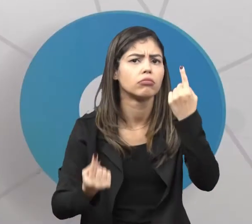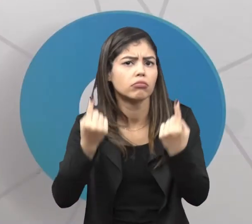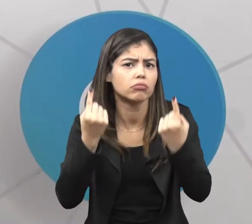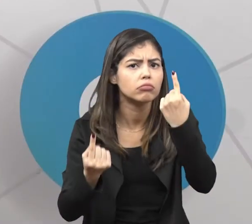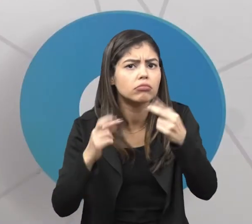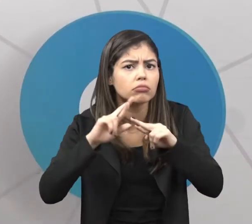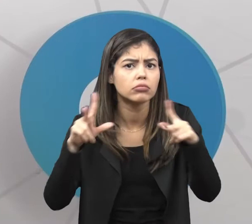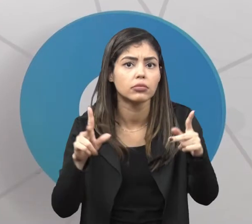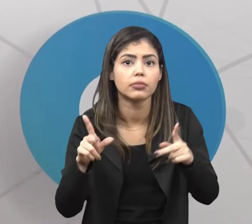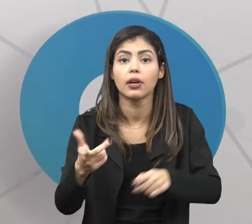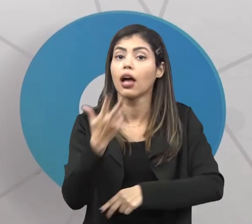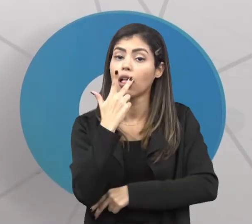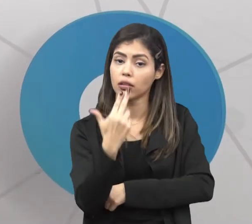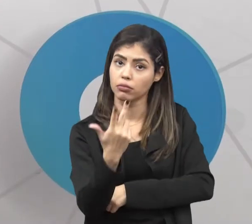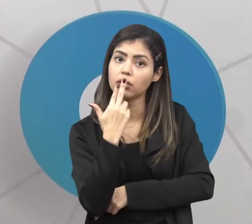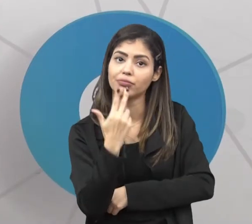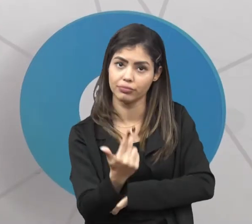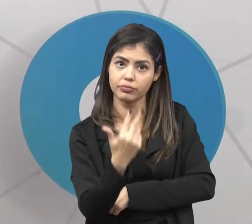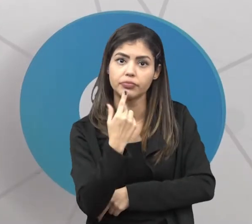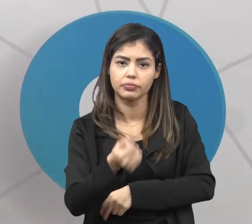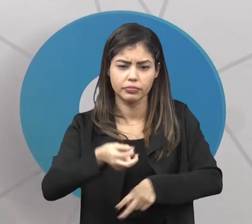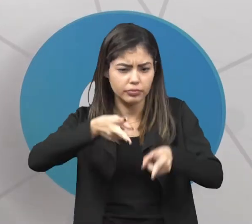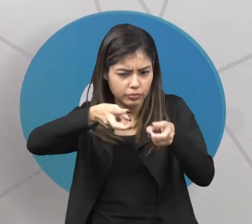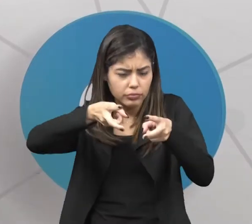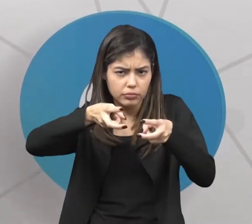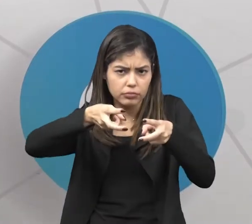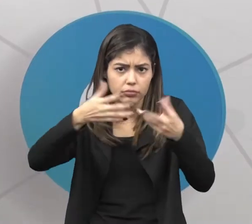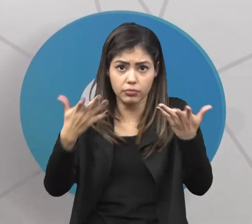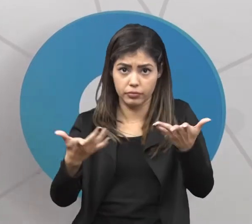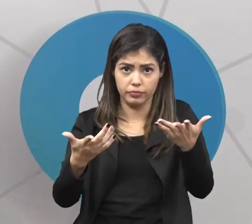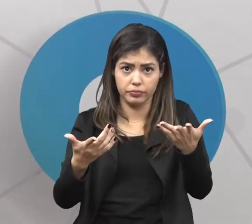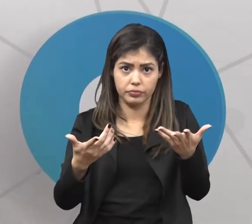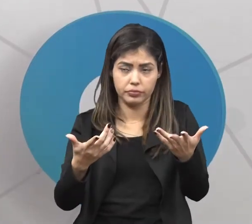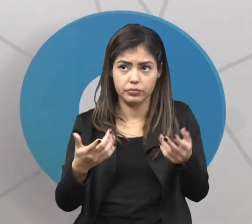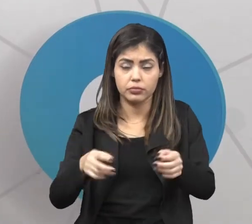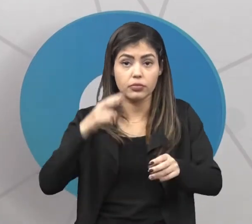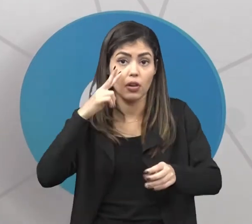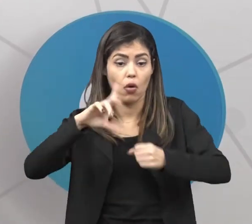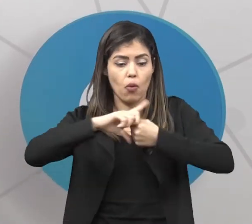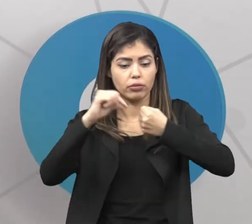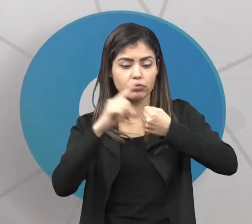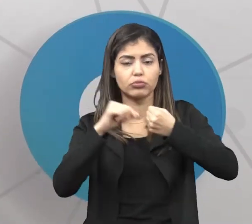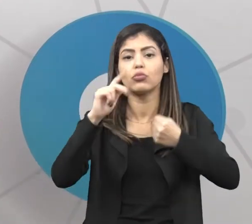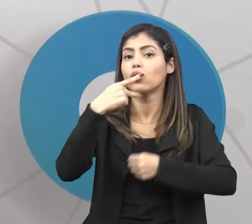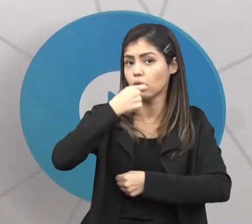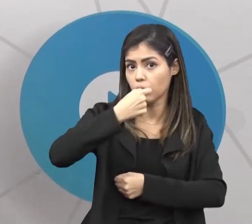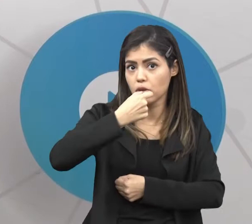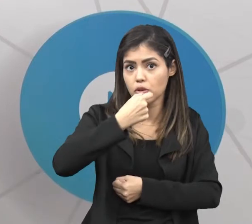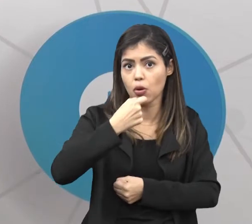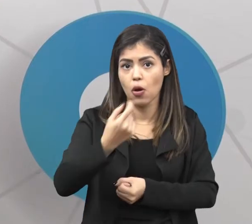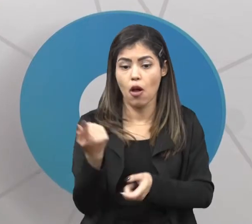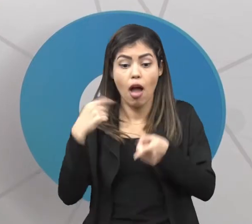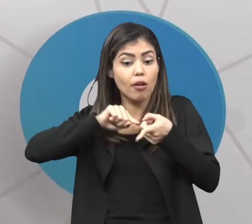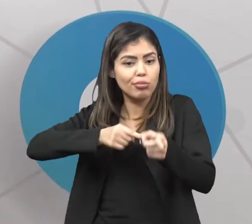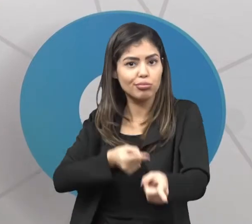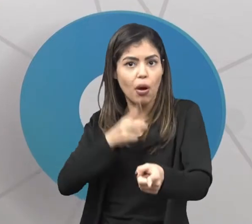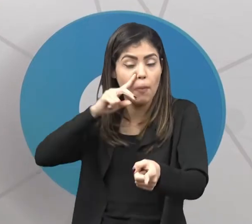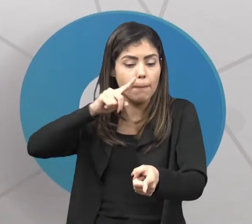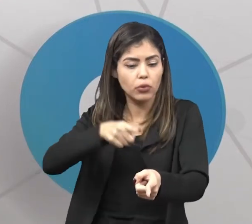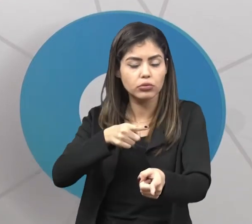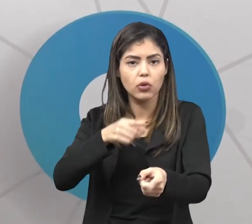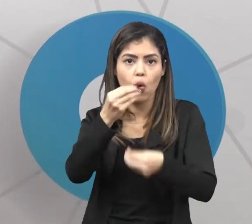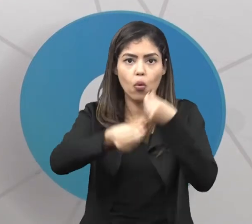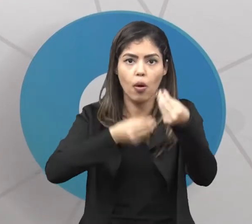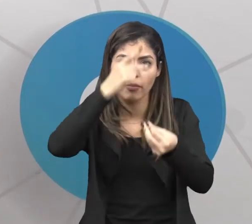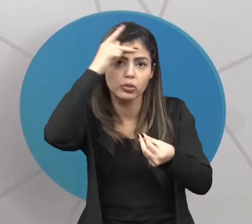Primeiro, a linguagem, gente. Vocês podem observar que num artigo de opinião existe um articulista que vai defender um ponto de vista, vai defender